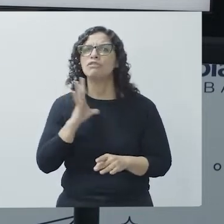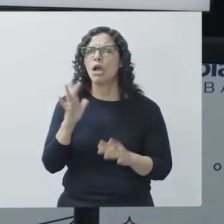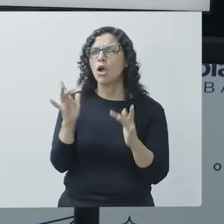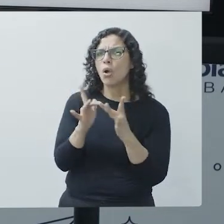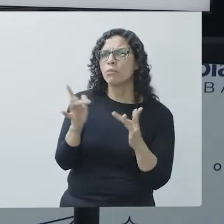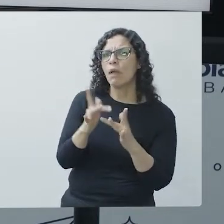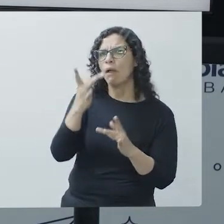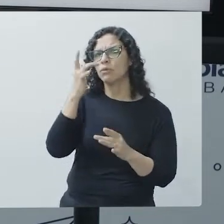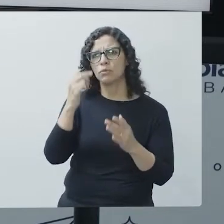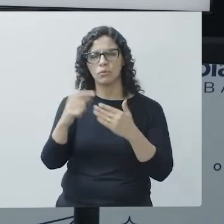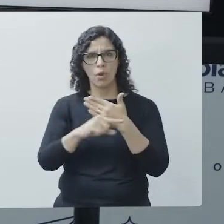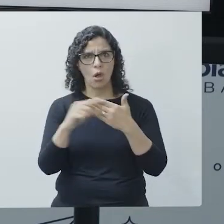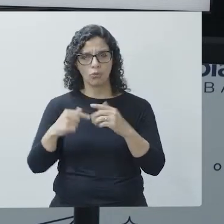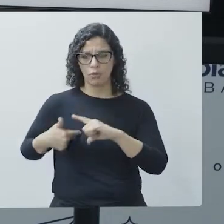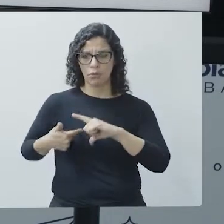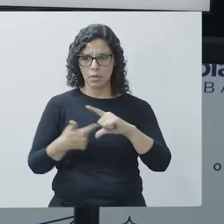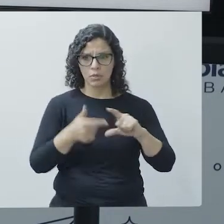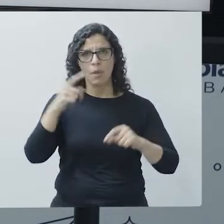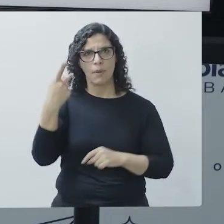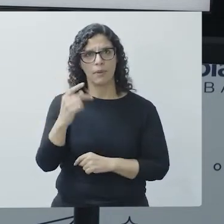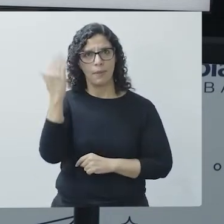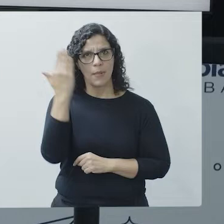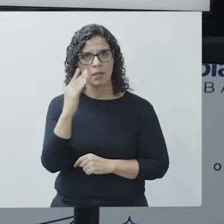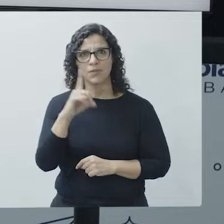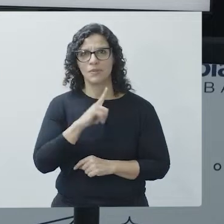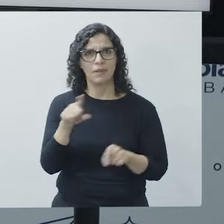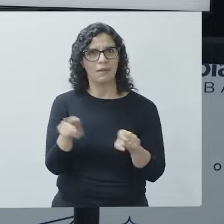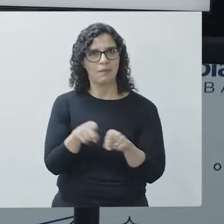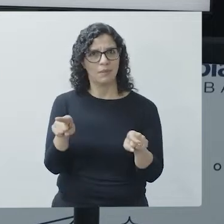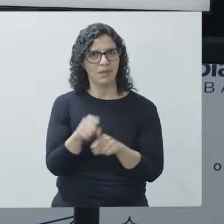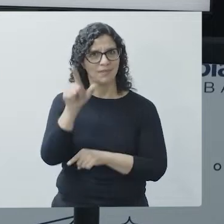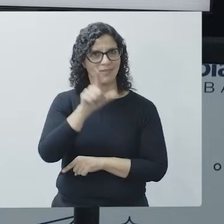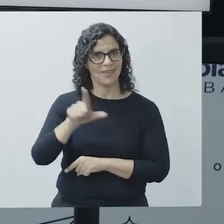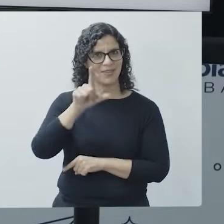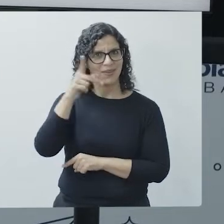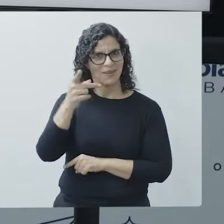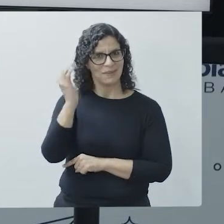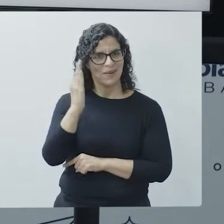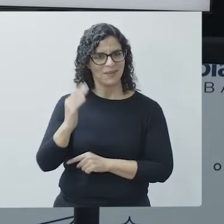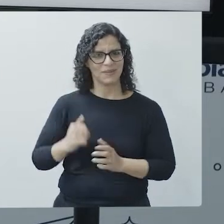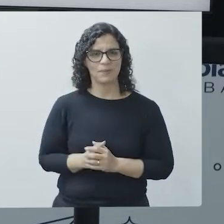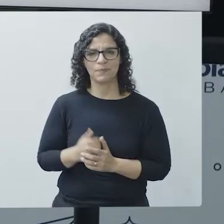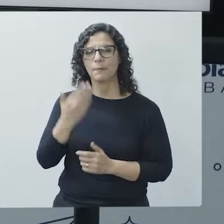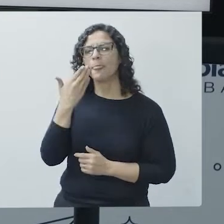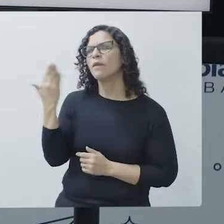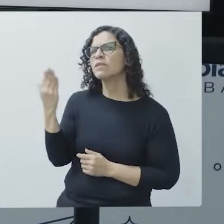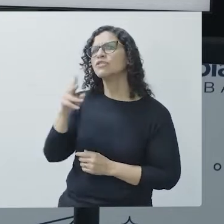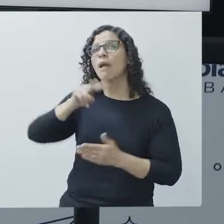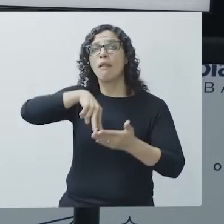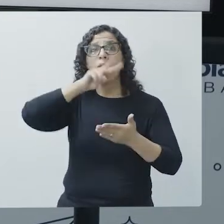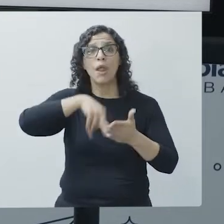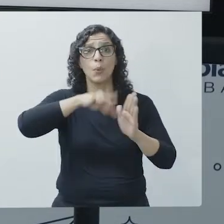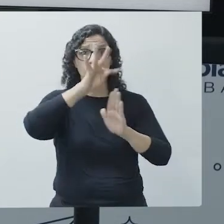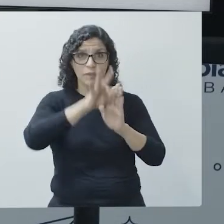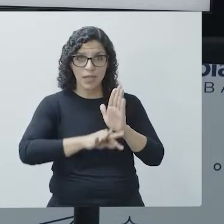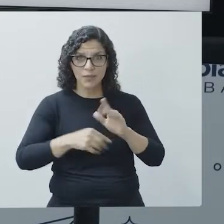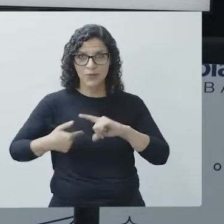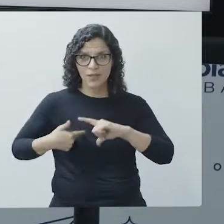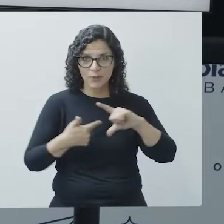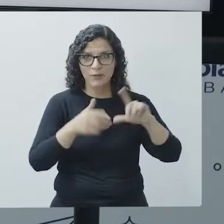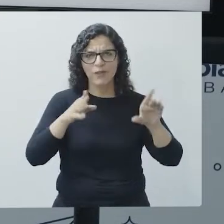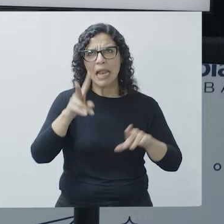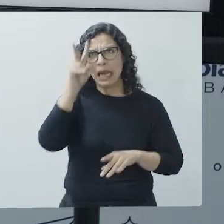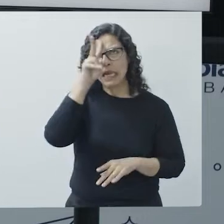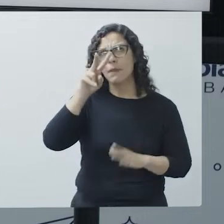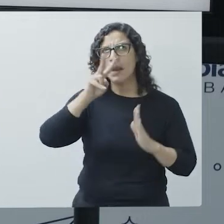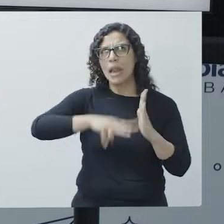esse contato com esses autores mais clássicos da literatura brasileira. Já leu algum texto clássico? Você